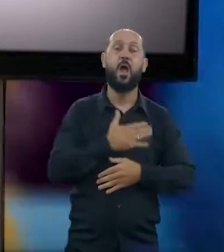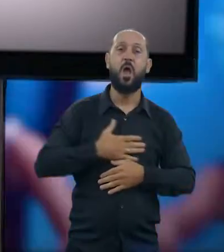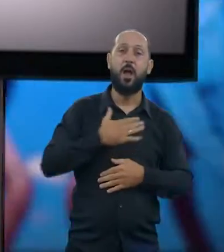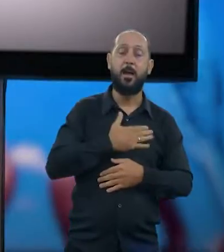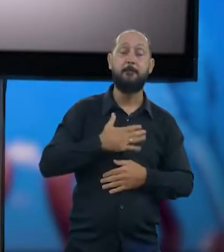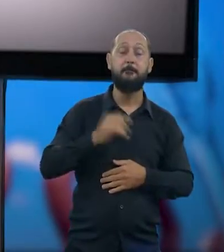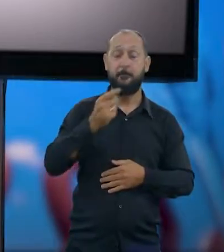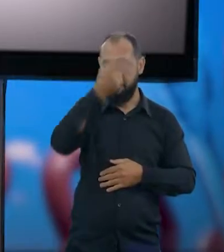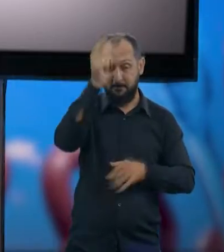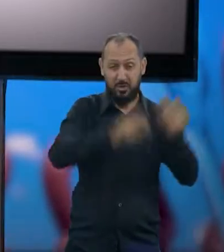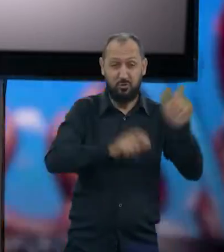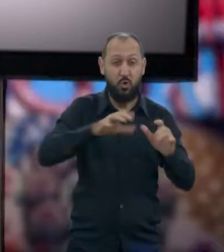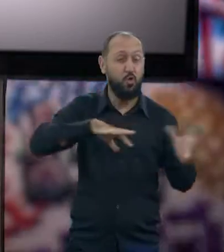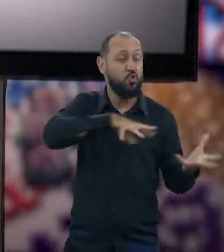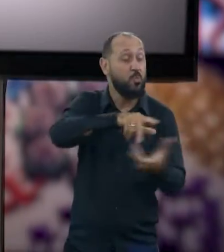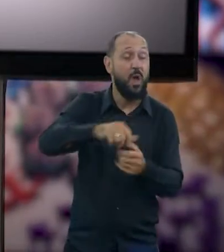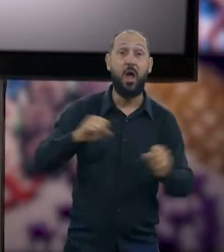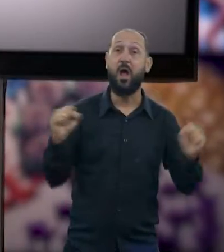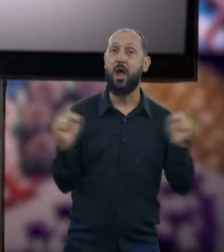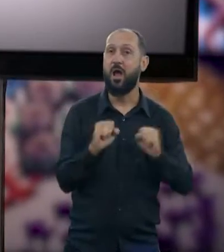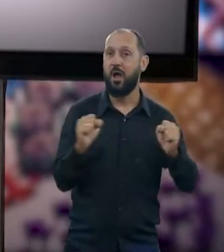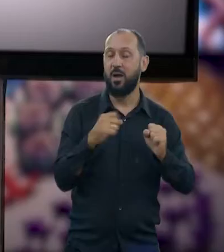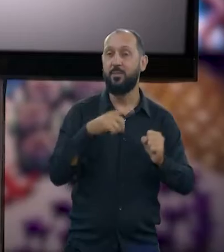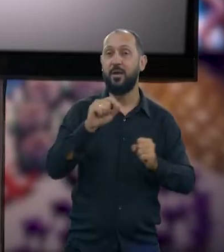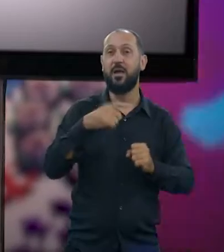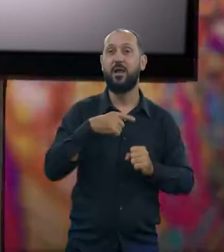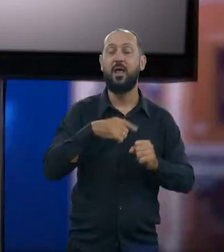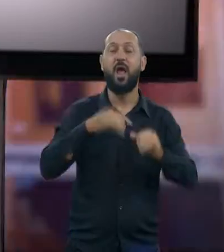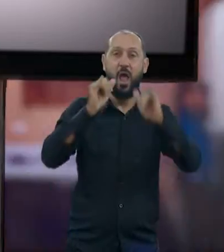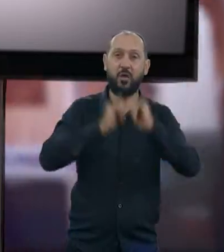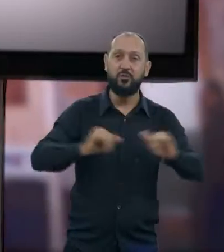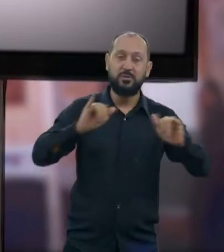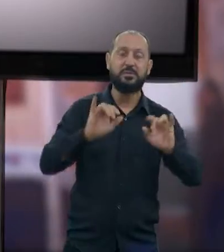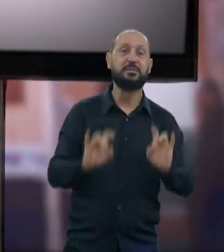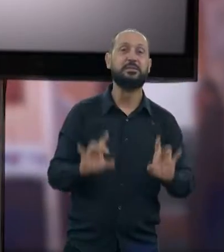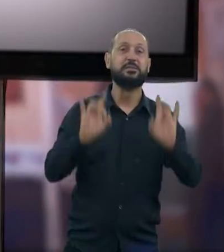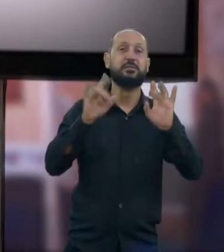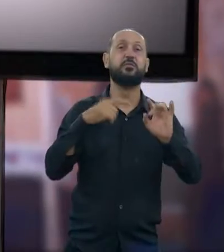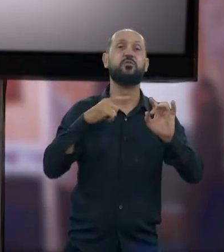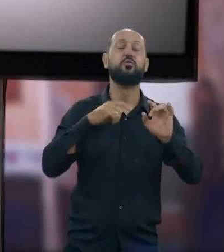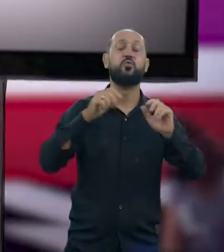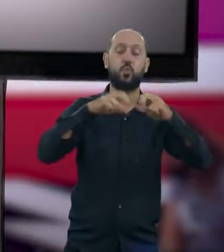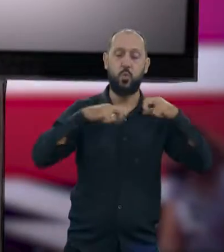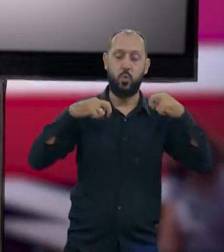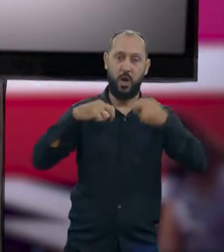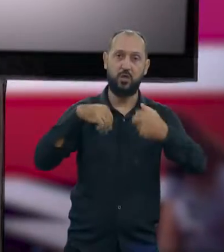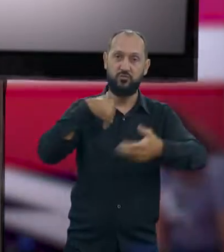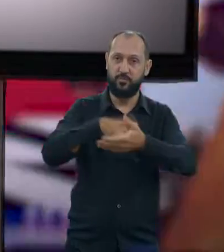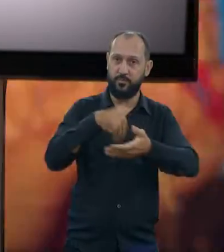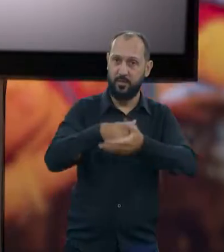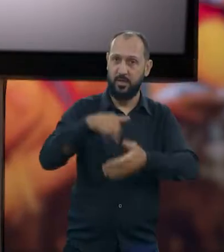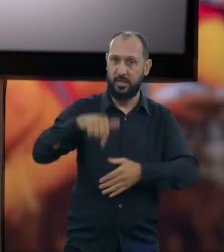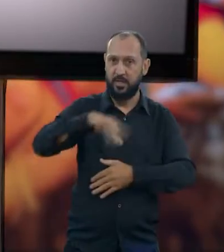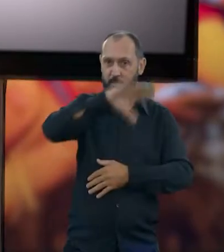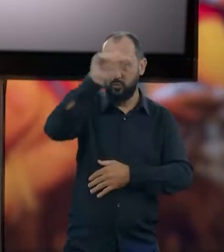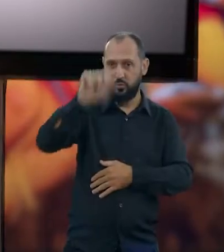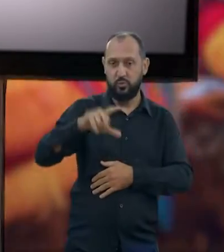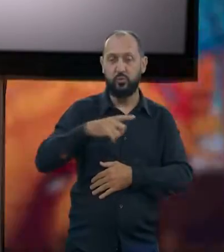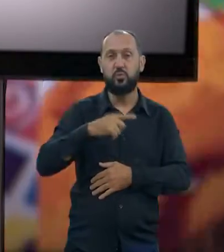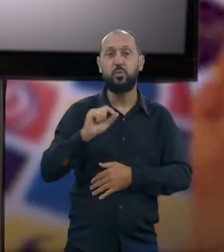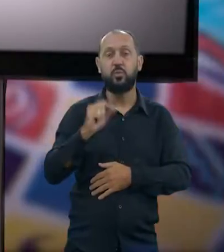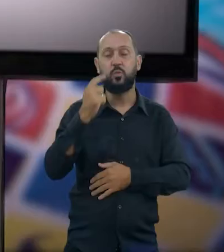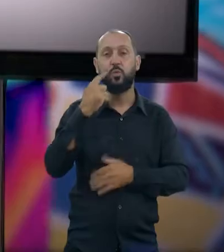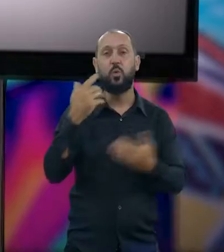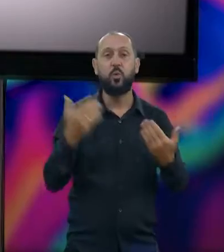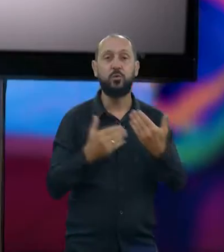é apreciada por milhões de pessoas em todo o mundo. Ela é bastante difundida, especialmente nos estádios. Aqui em Mato Grosso